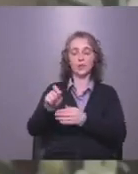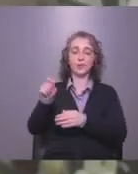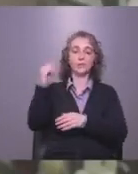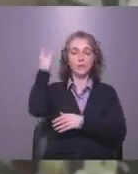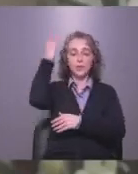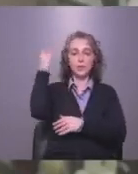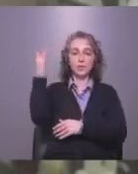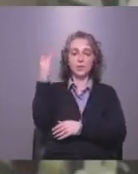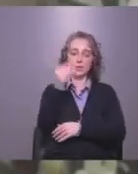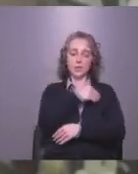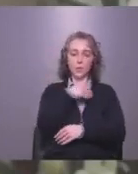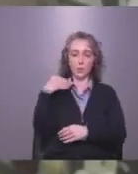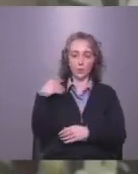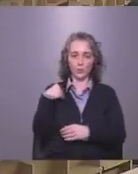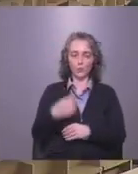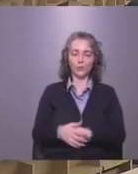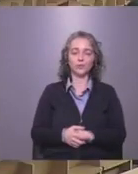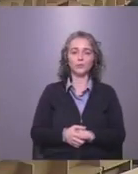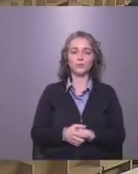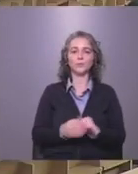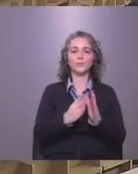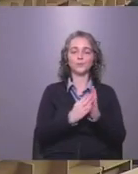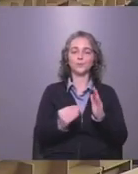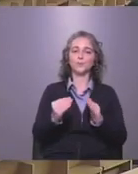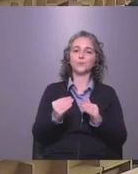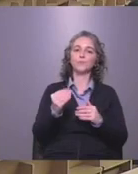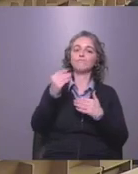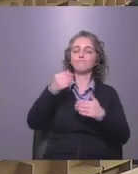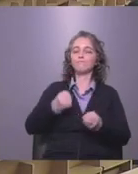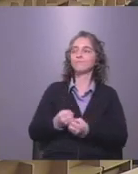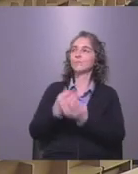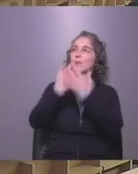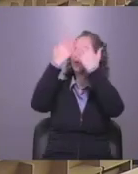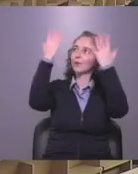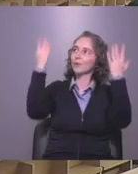Lucas. Glória a vós,